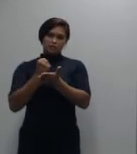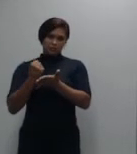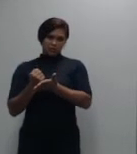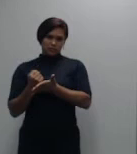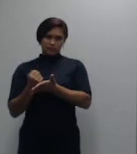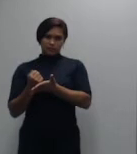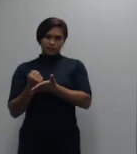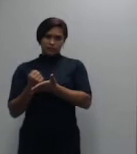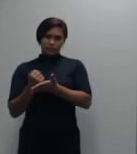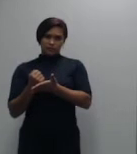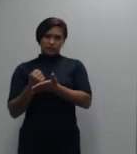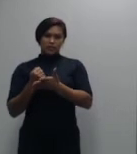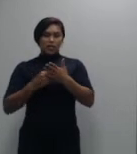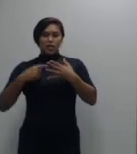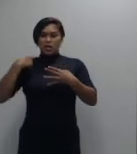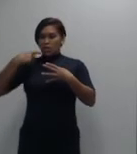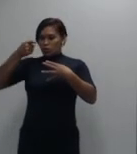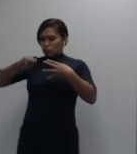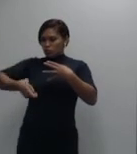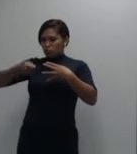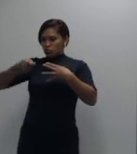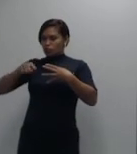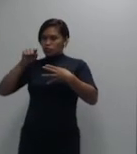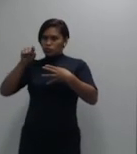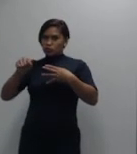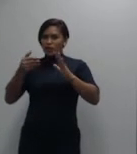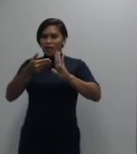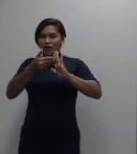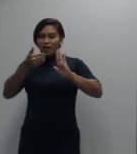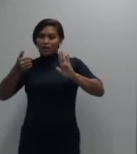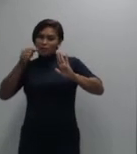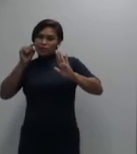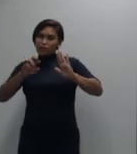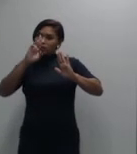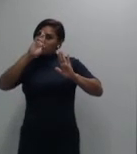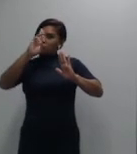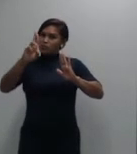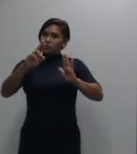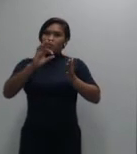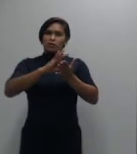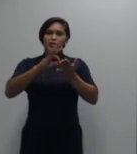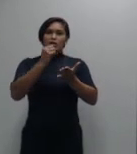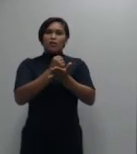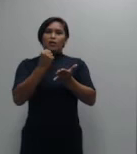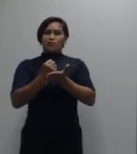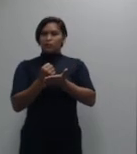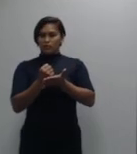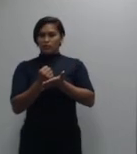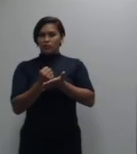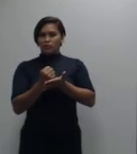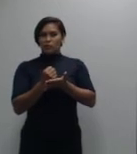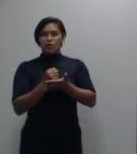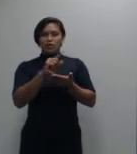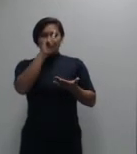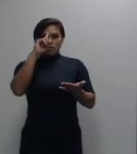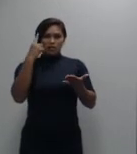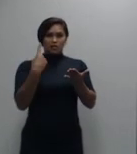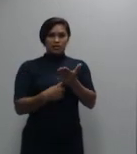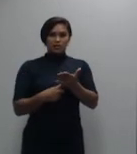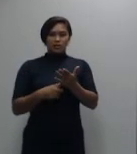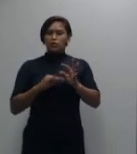e o juiz acute afastou a responsabilidade civil contratual e a decisão está